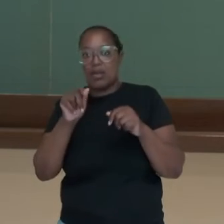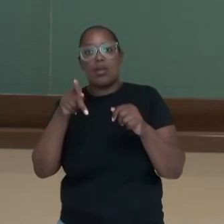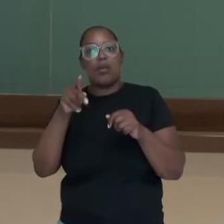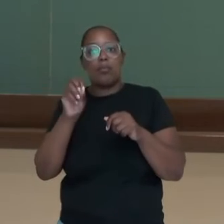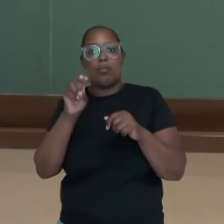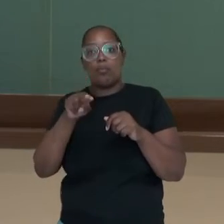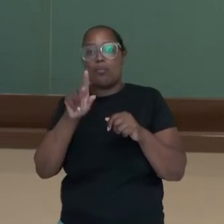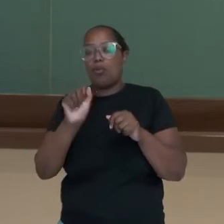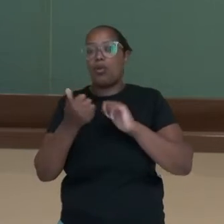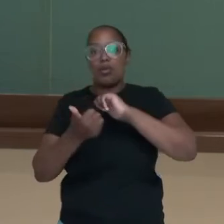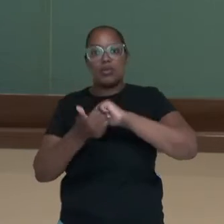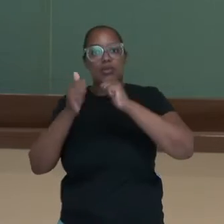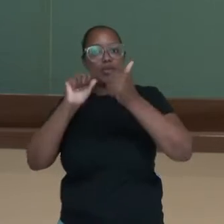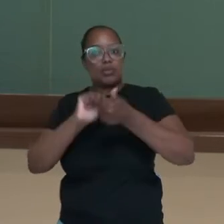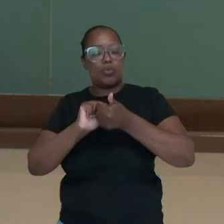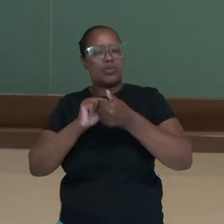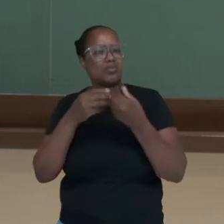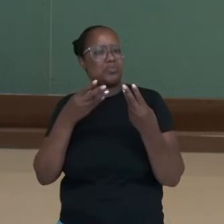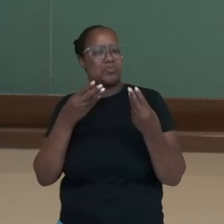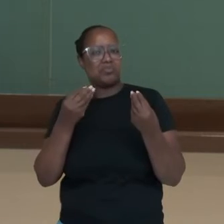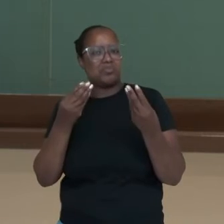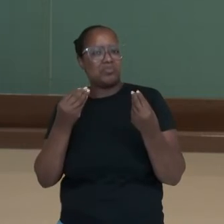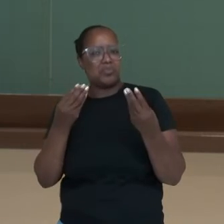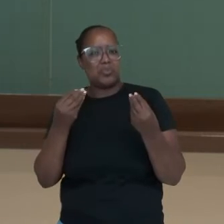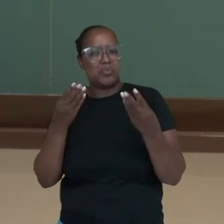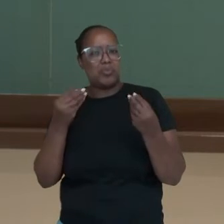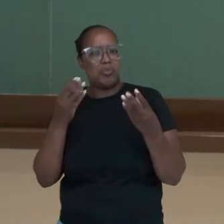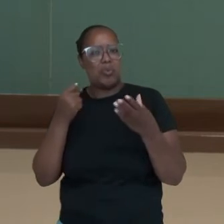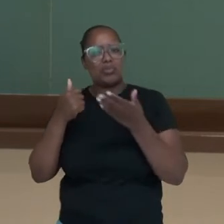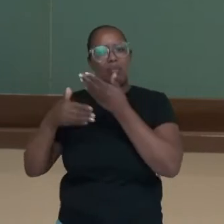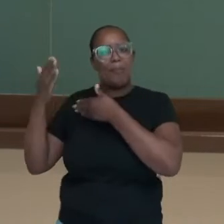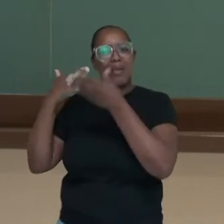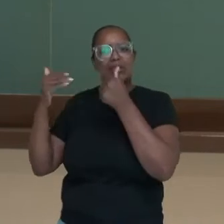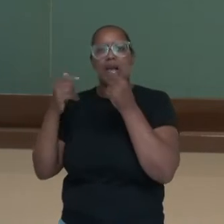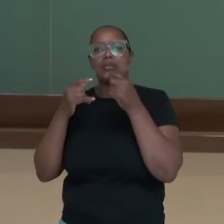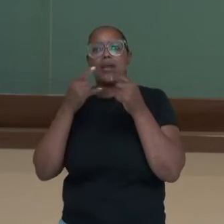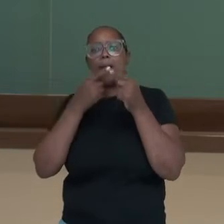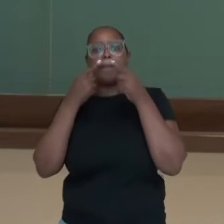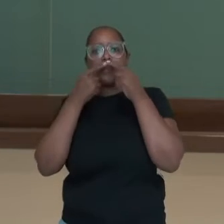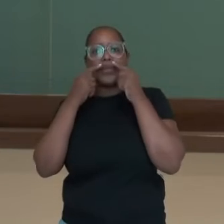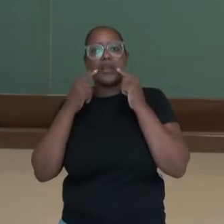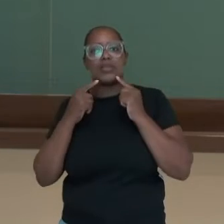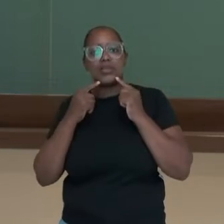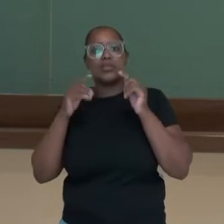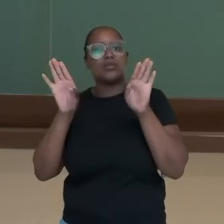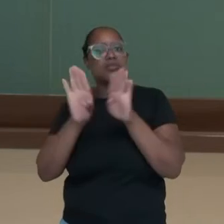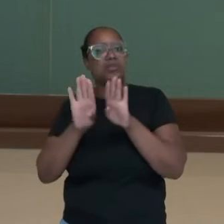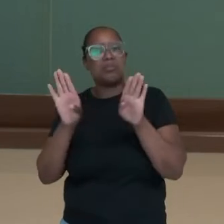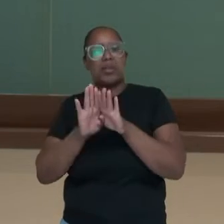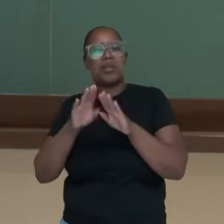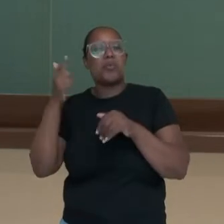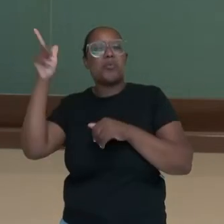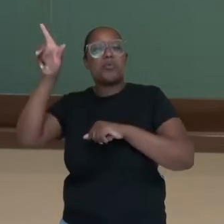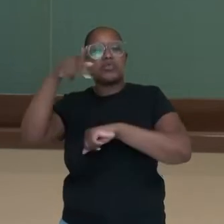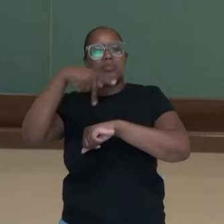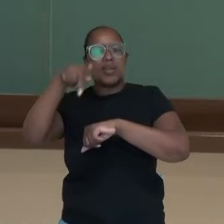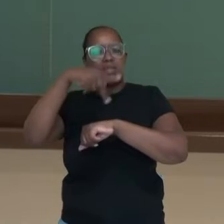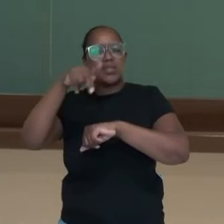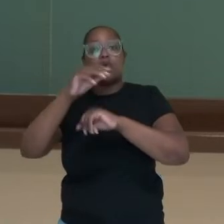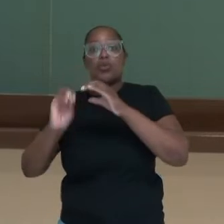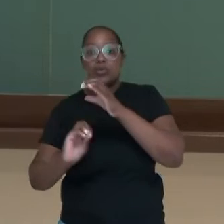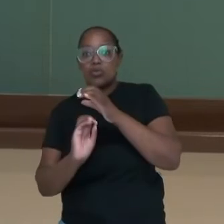ser um esporte muito difundido na China, ser um dos esportes mais praticados, o seu surgimento